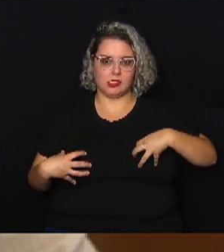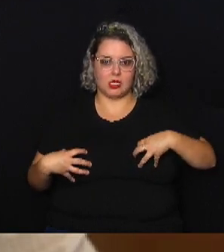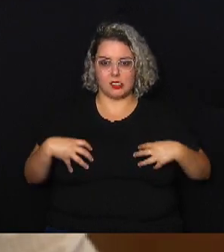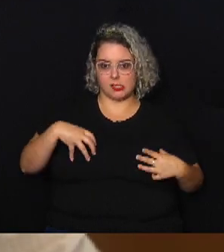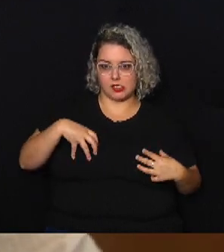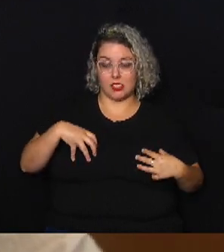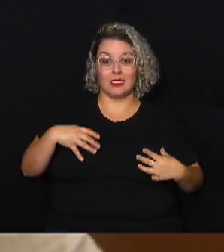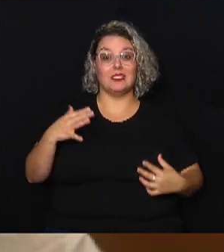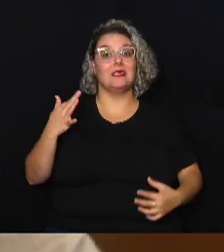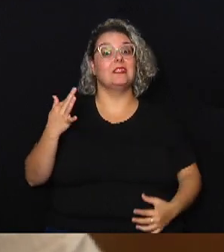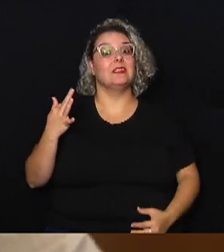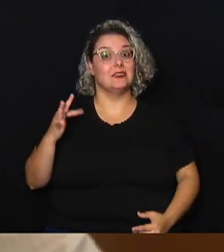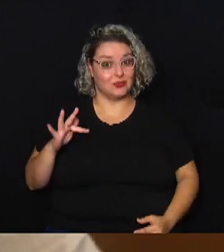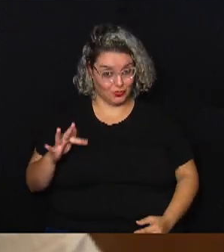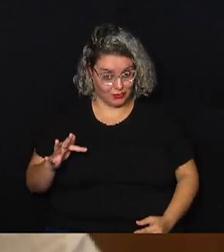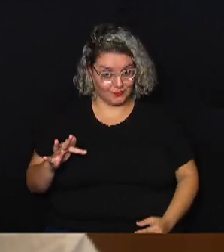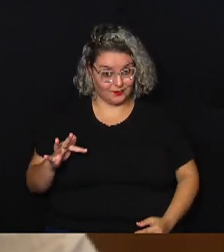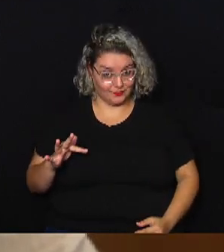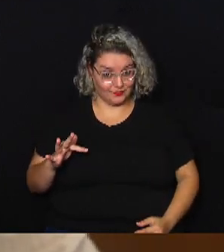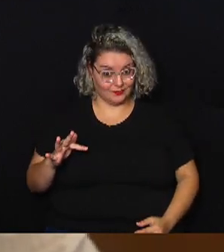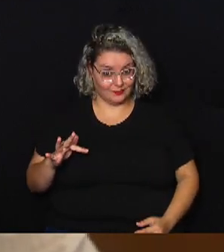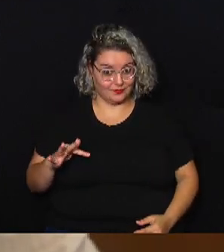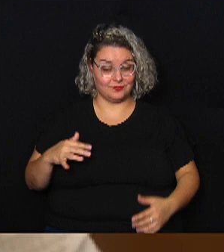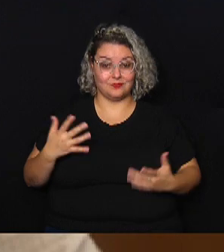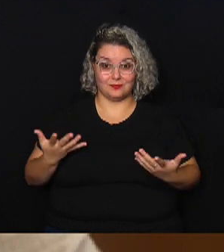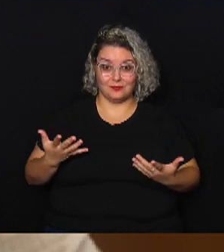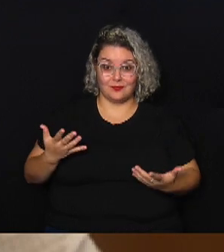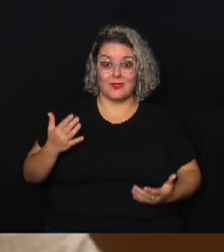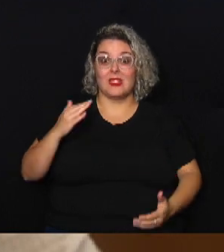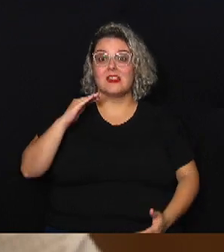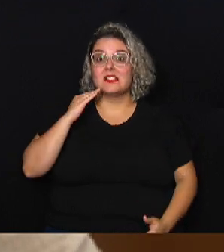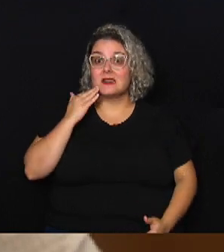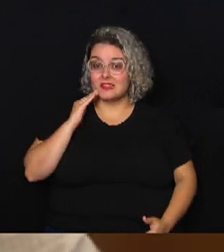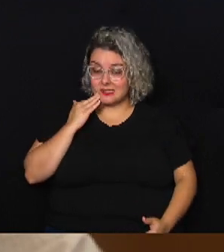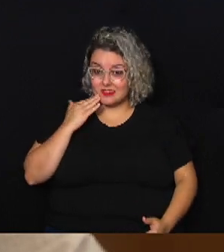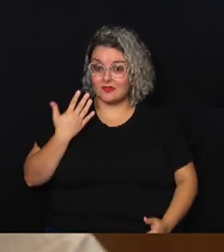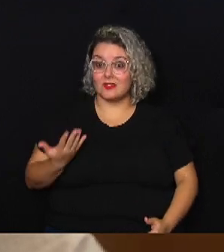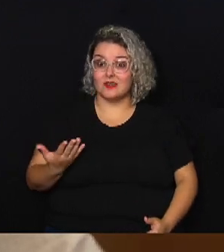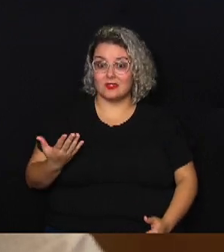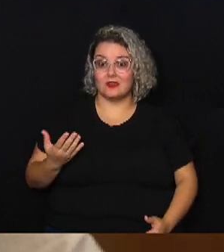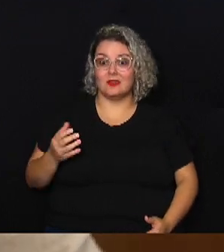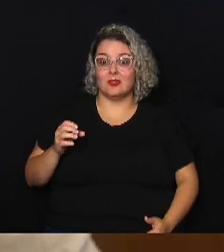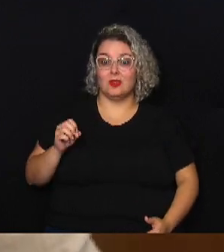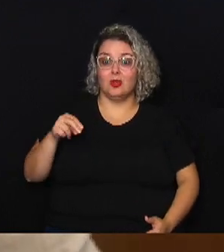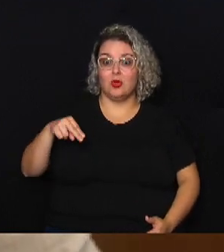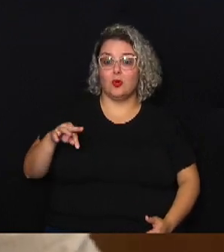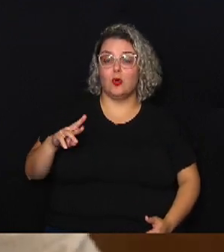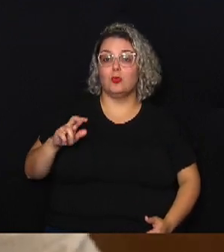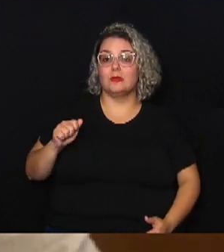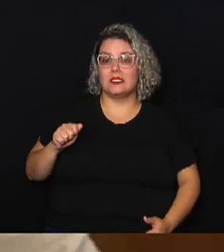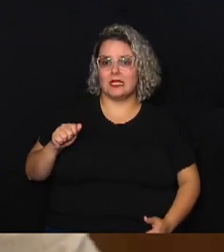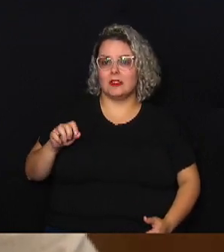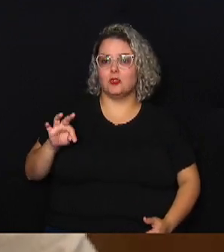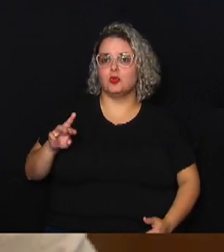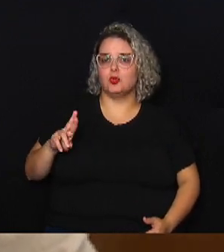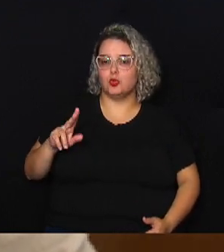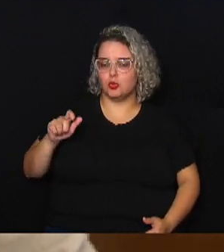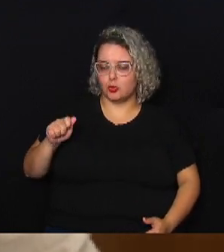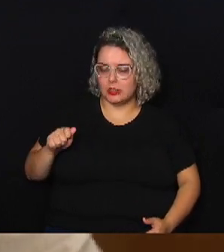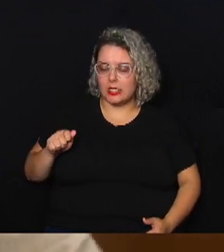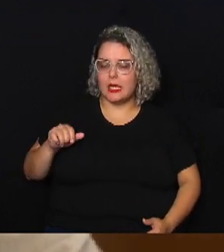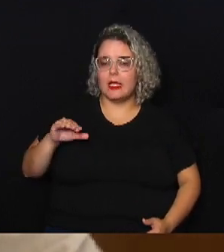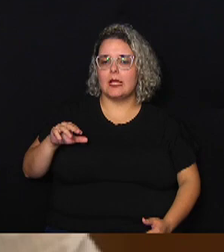dor. Então, essas deformidades, a gente chama de contratura capsular, e ela tem uma